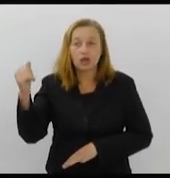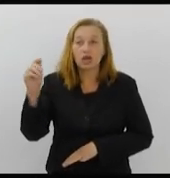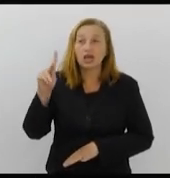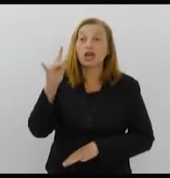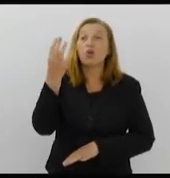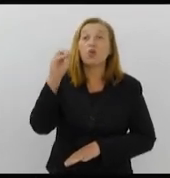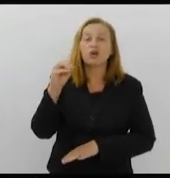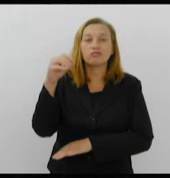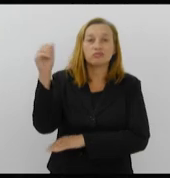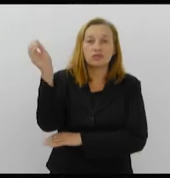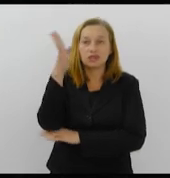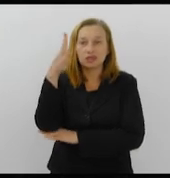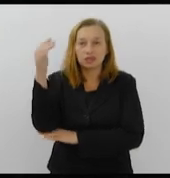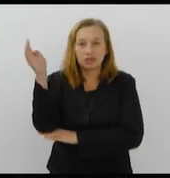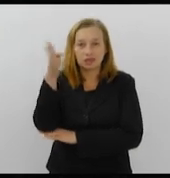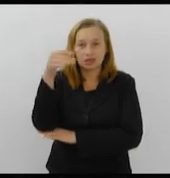brasileiro,